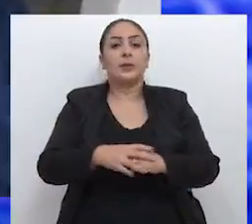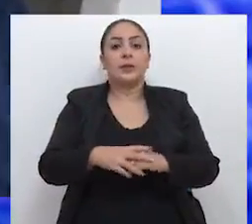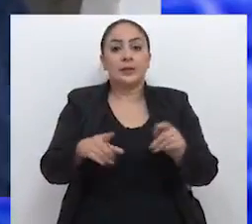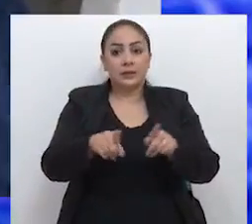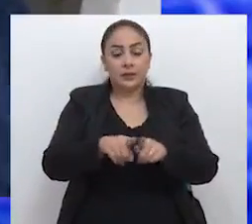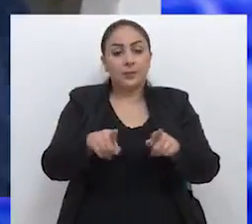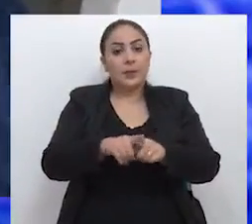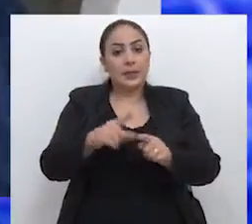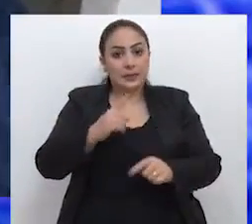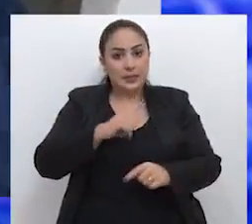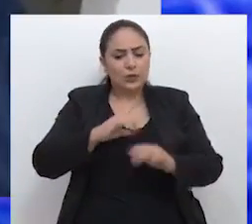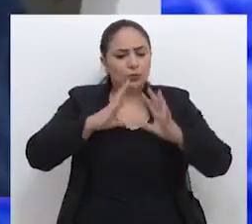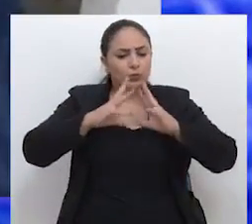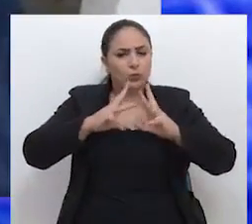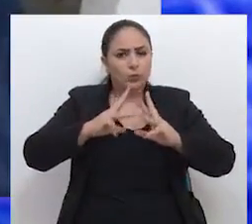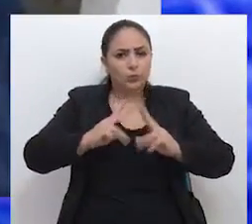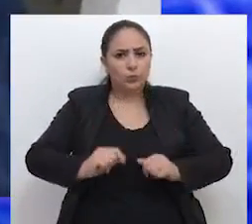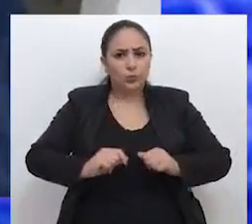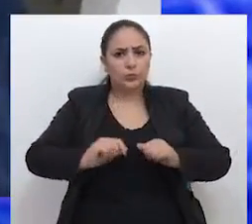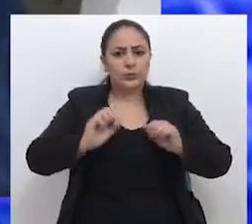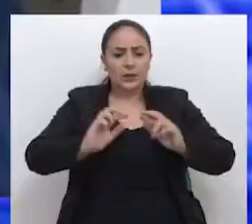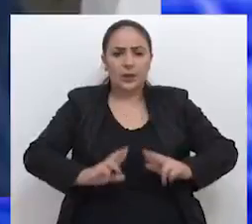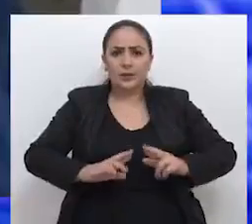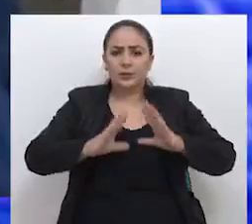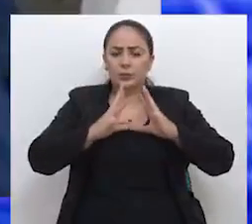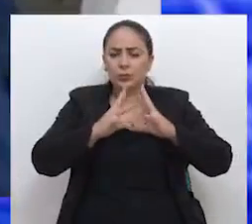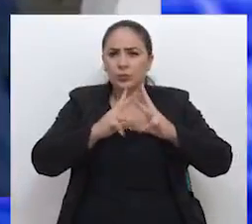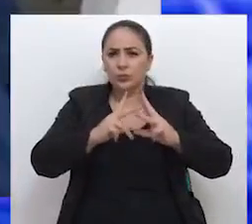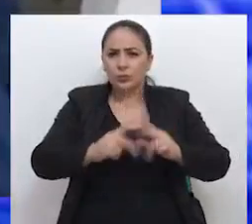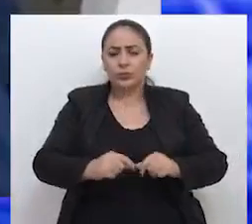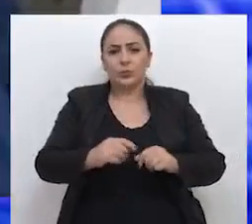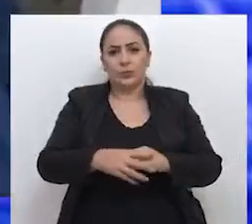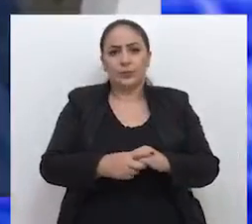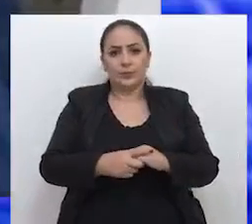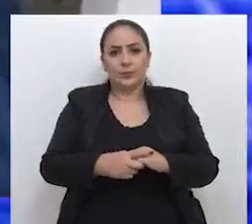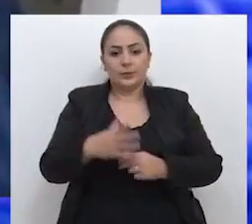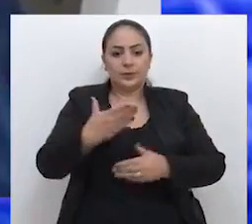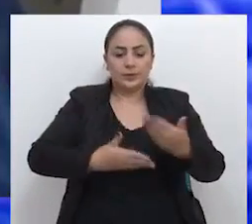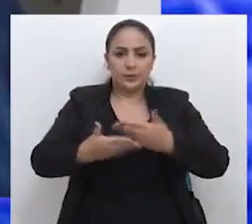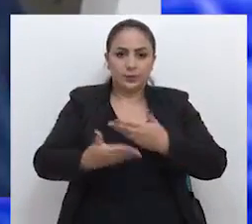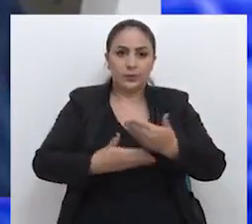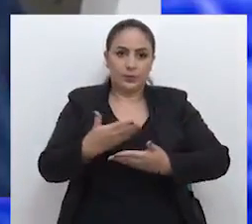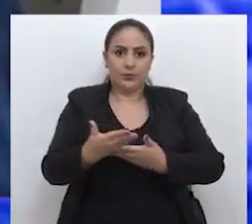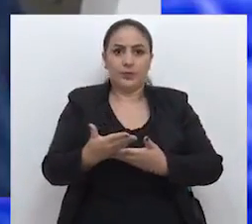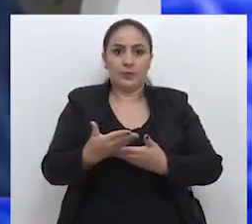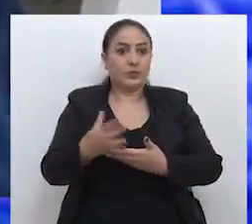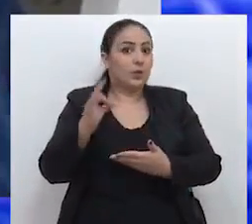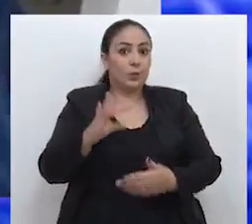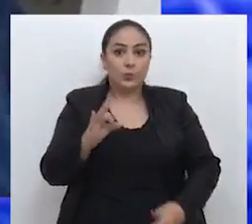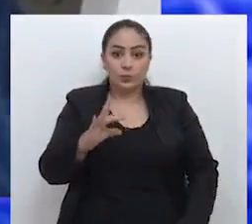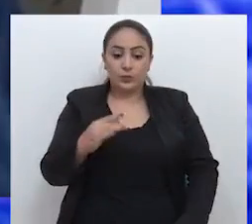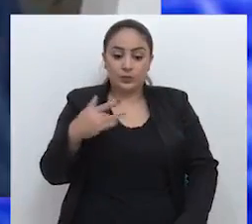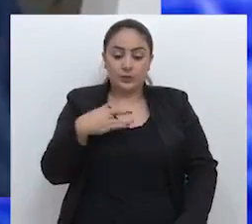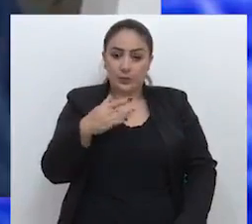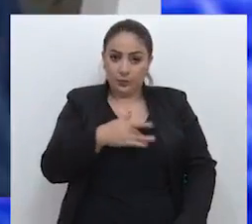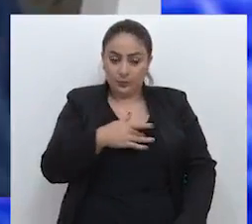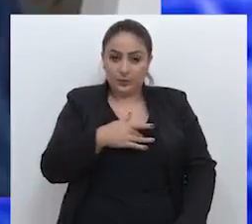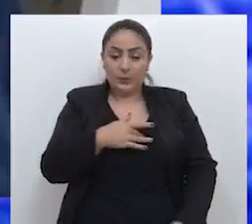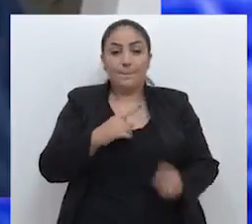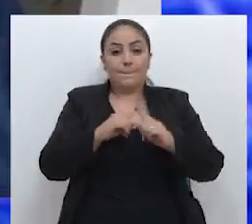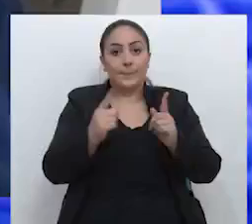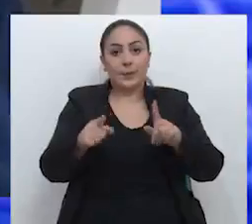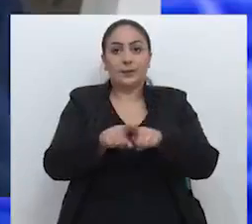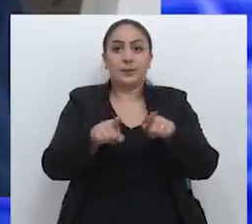leva em consideração todos os setores, os grandes setores envolvidos, não somente a